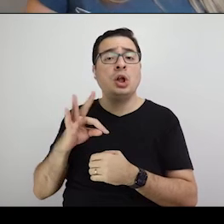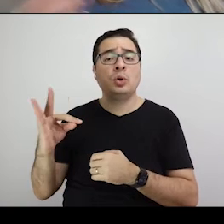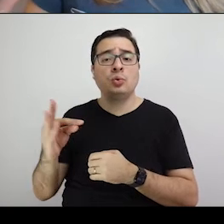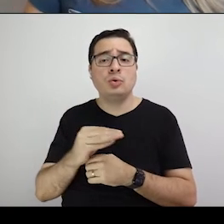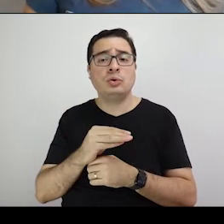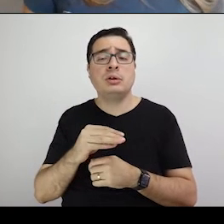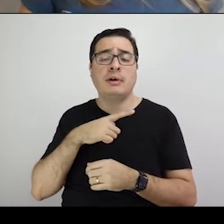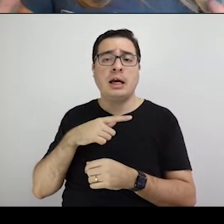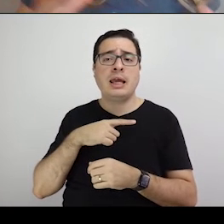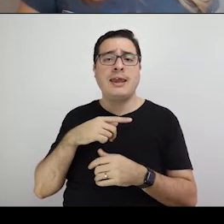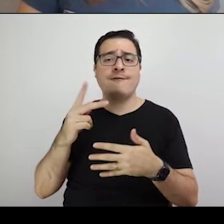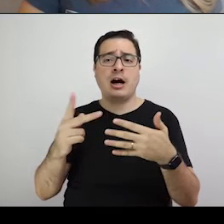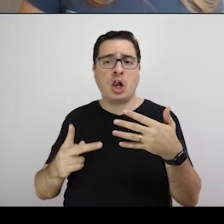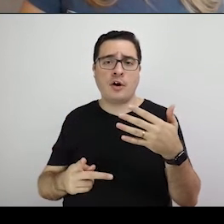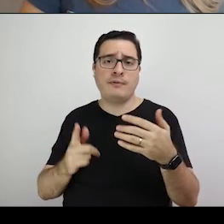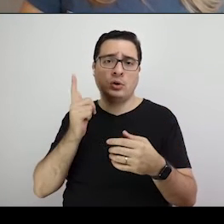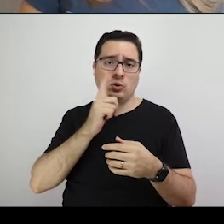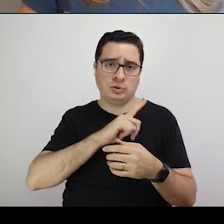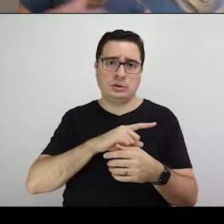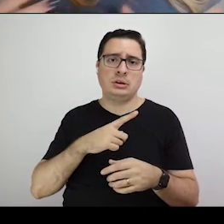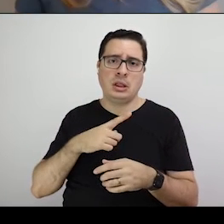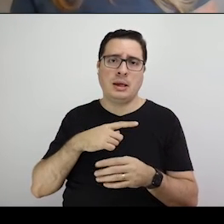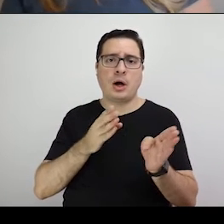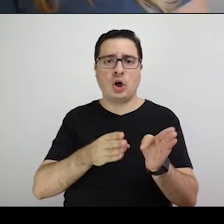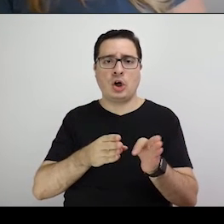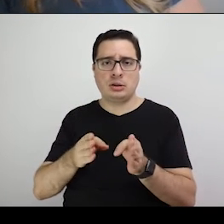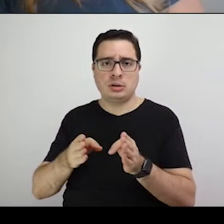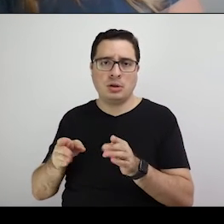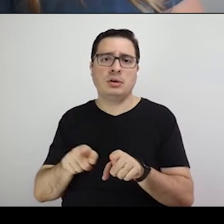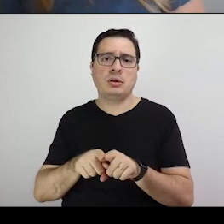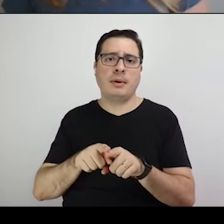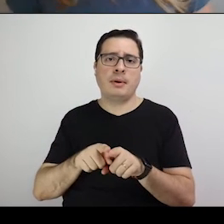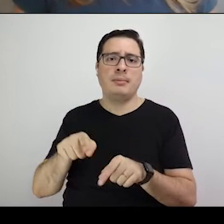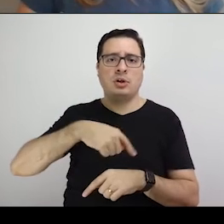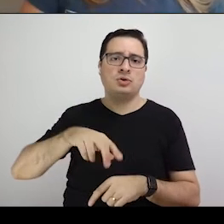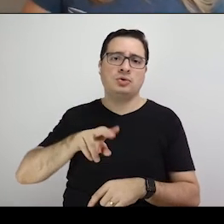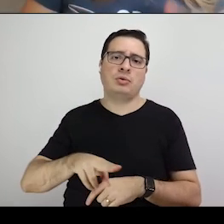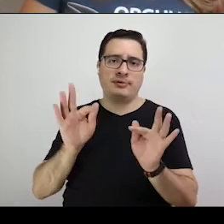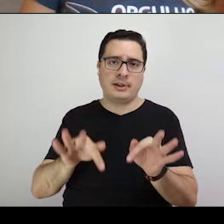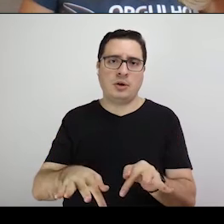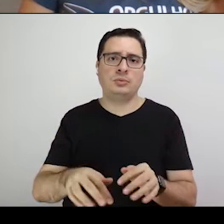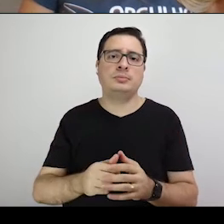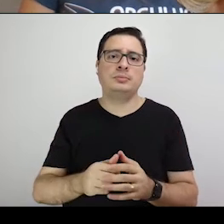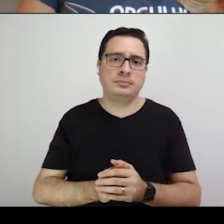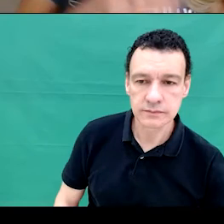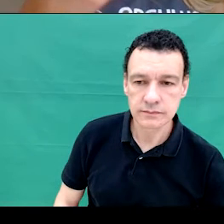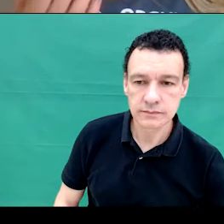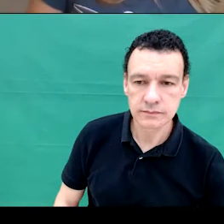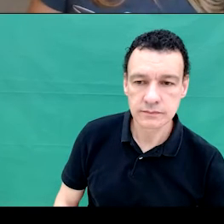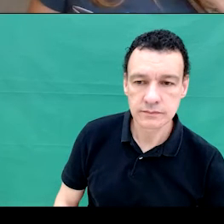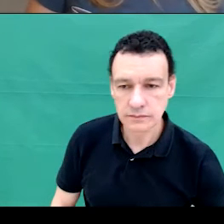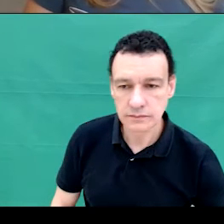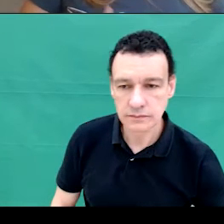valor tanto para a organização como para os nossos usuários finais. E a